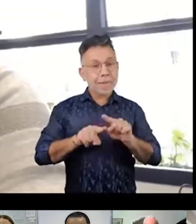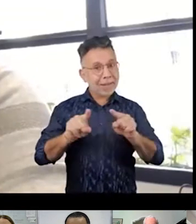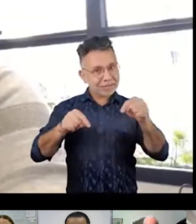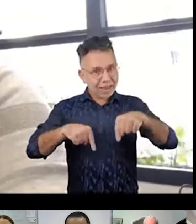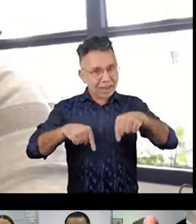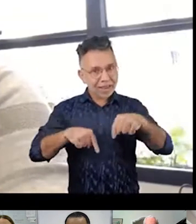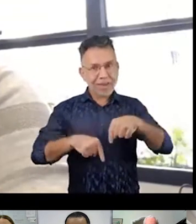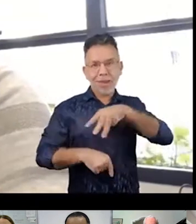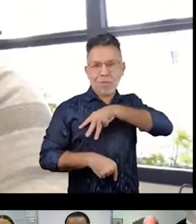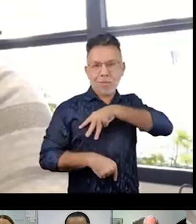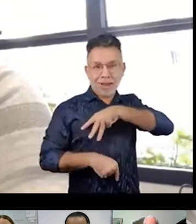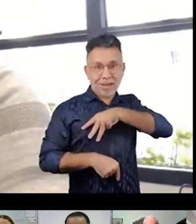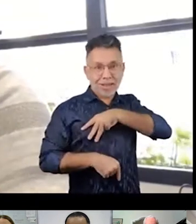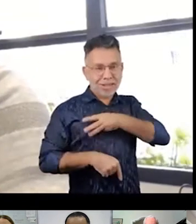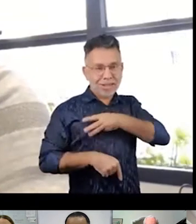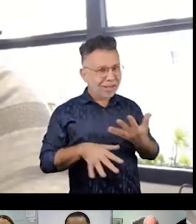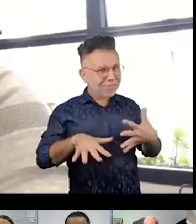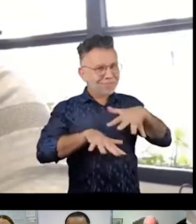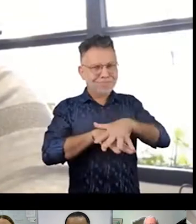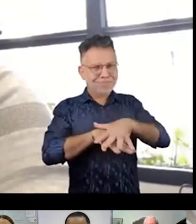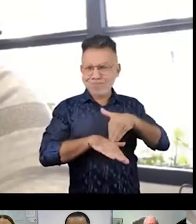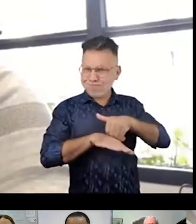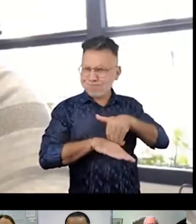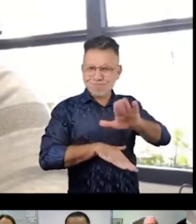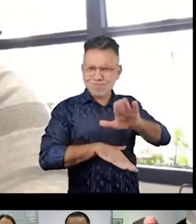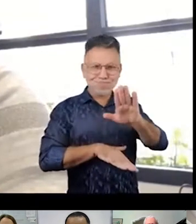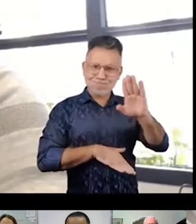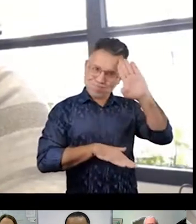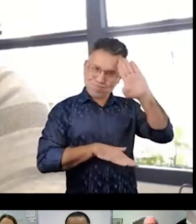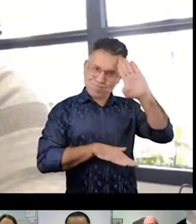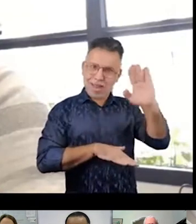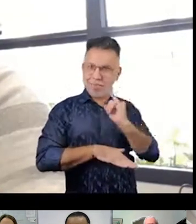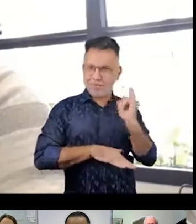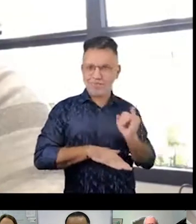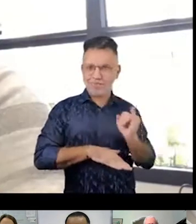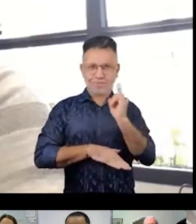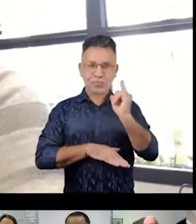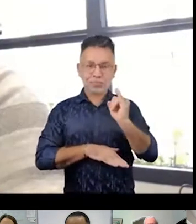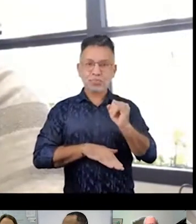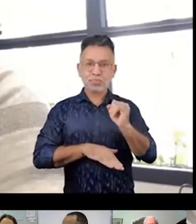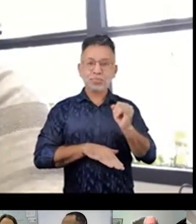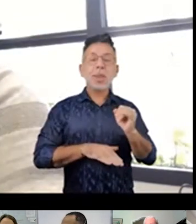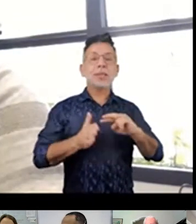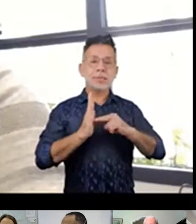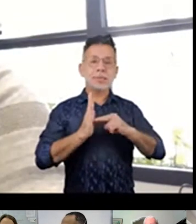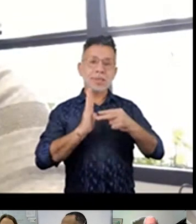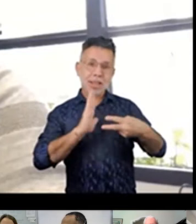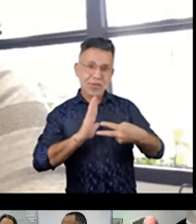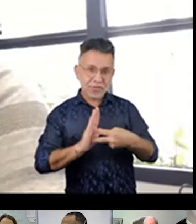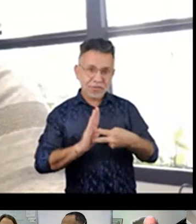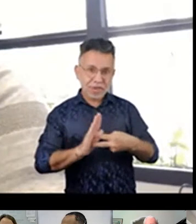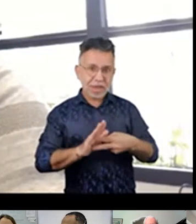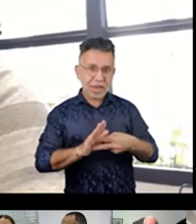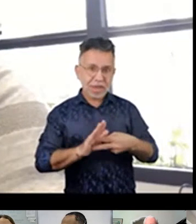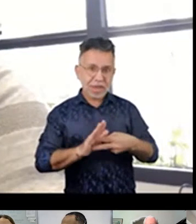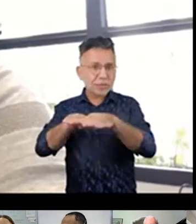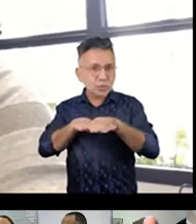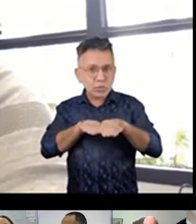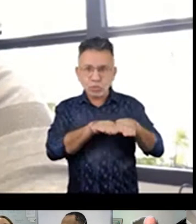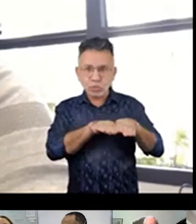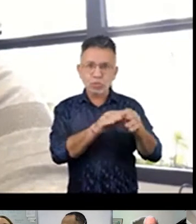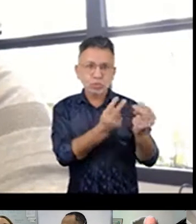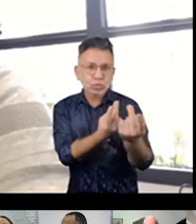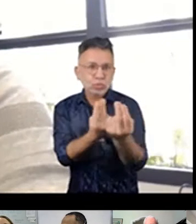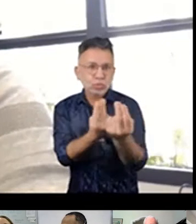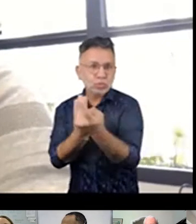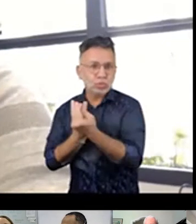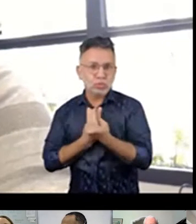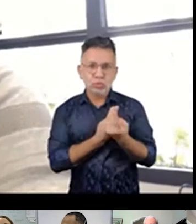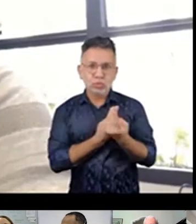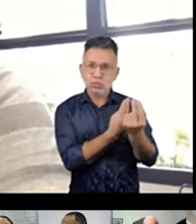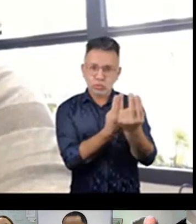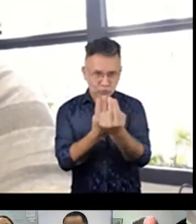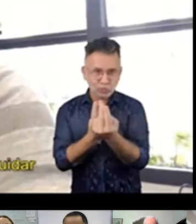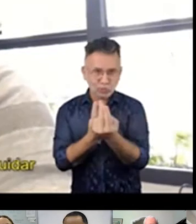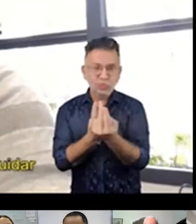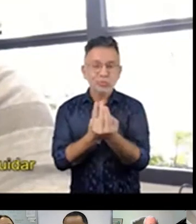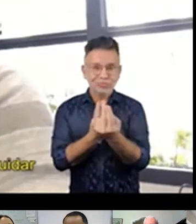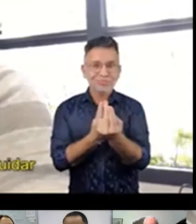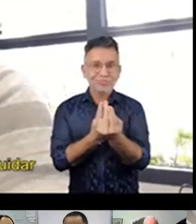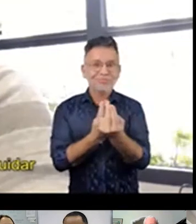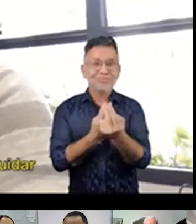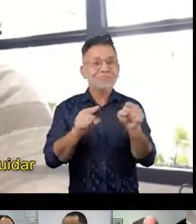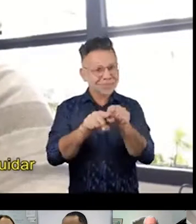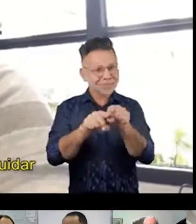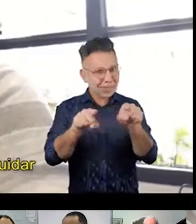Mas para o Mackenzie, Só no a que vem. inclusão é muito mais do que É. isso. A inclusão significa igualdade, Foi. significa